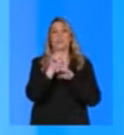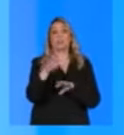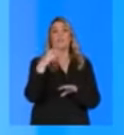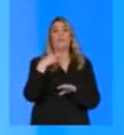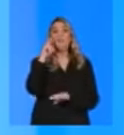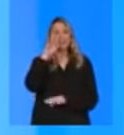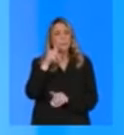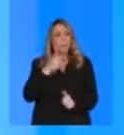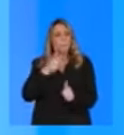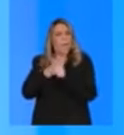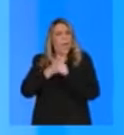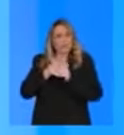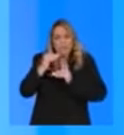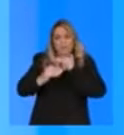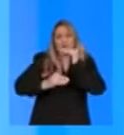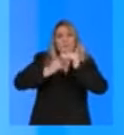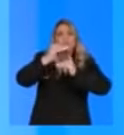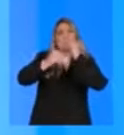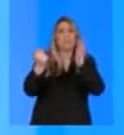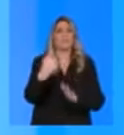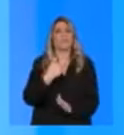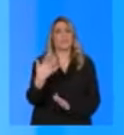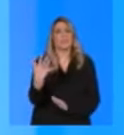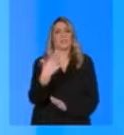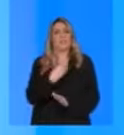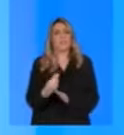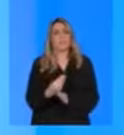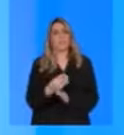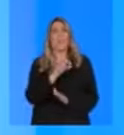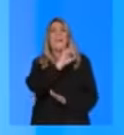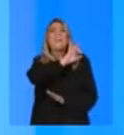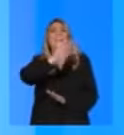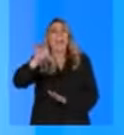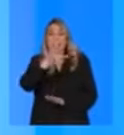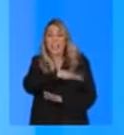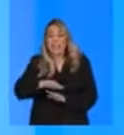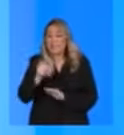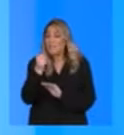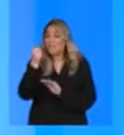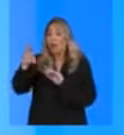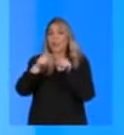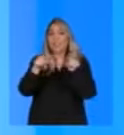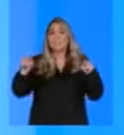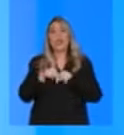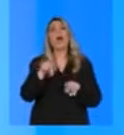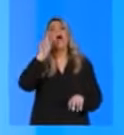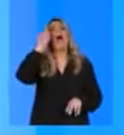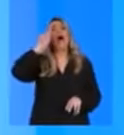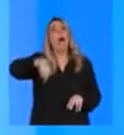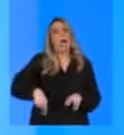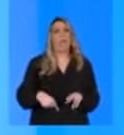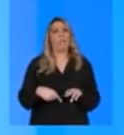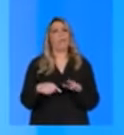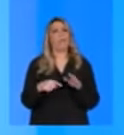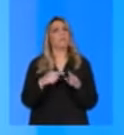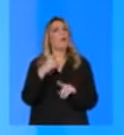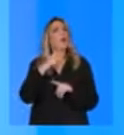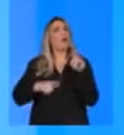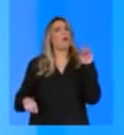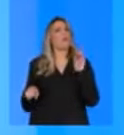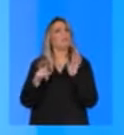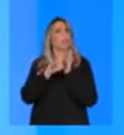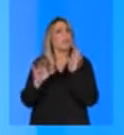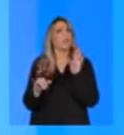de perto a evolução diária cada criança fora da sala de aula por dia é um crime e as pessoas têm que ser